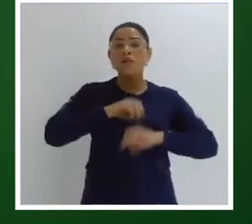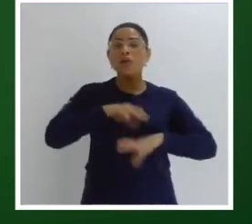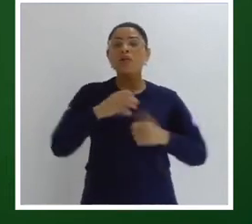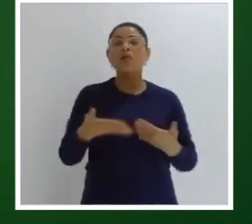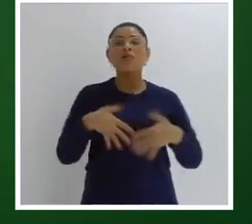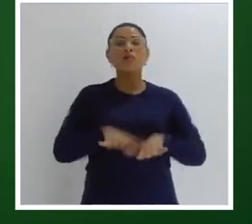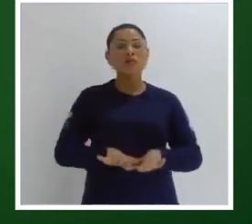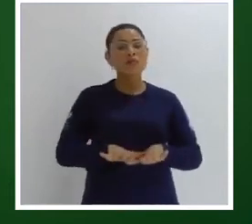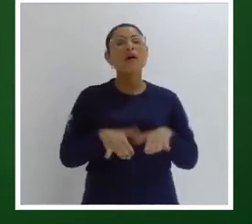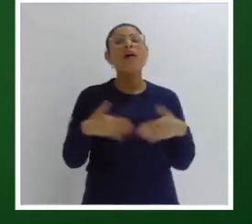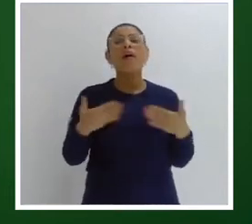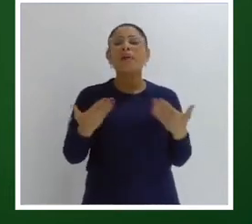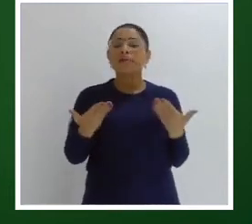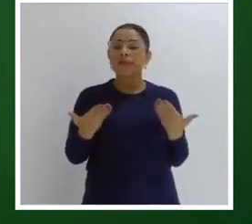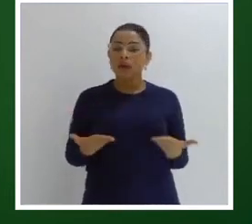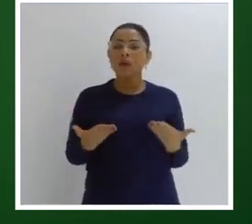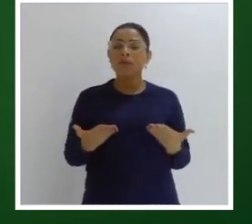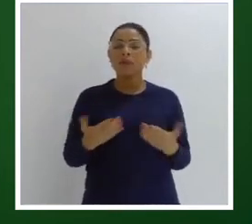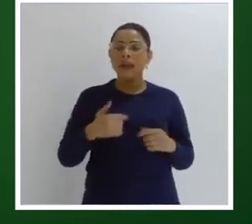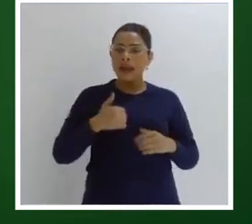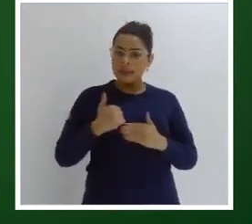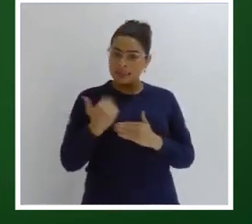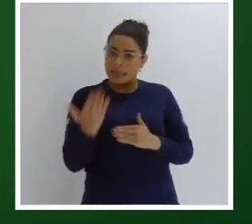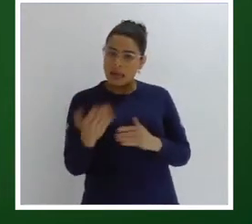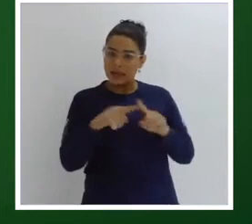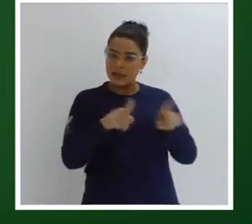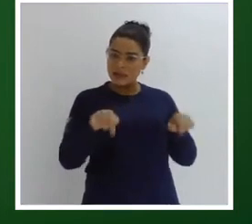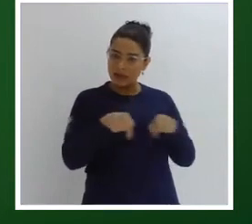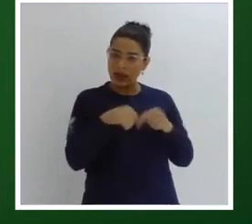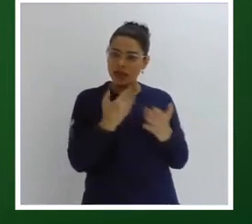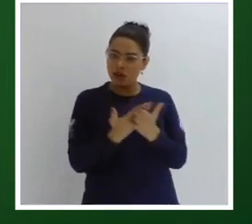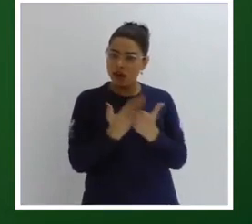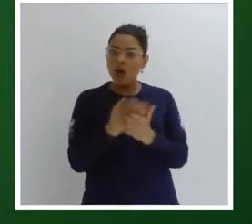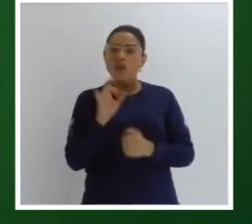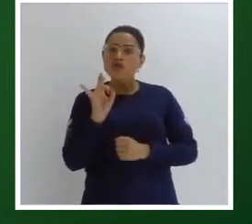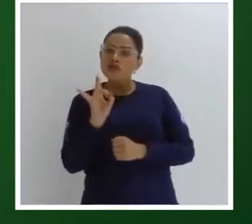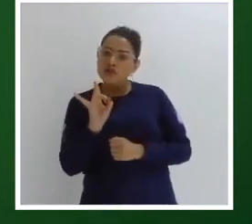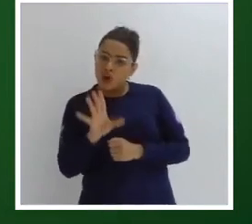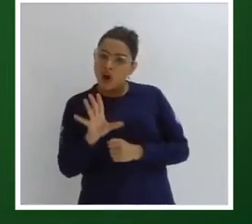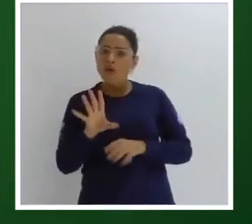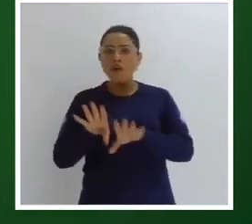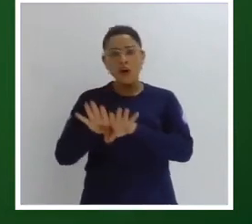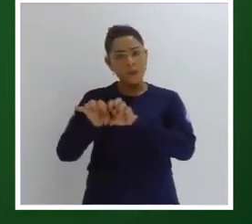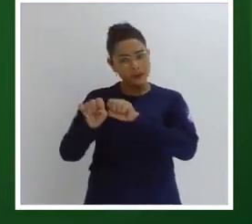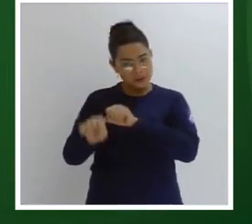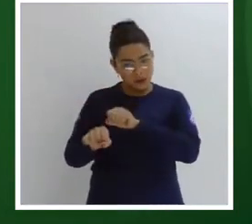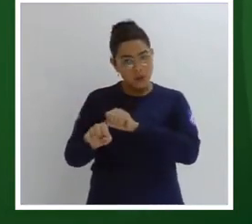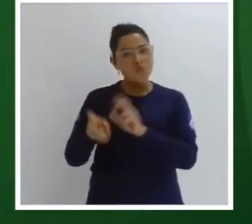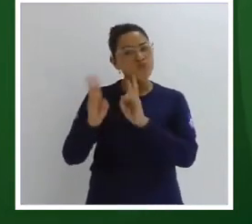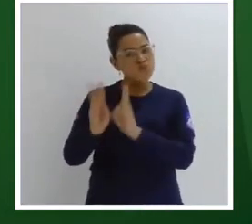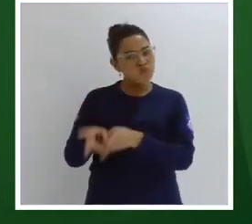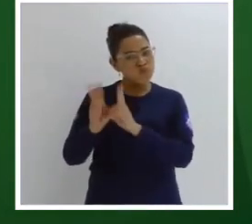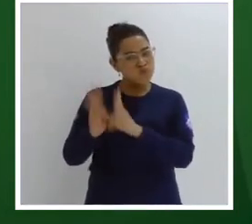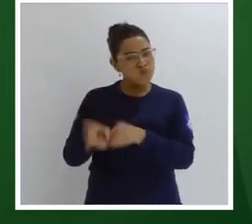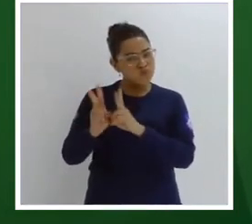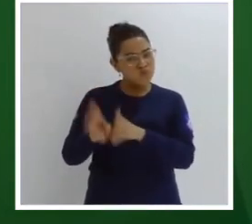inclusiva Eles saem da sala de aula para se ficarem apenas numa atividade de Formação permanente